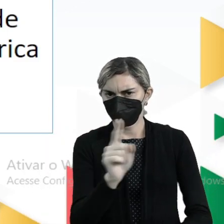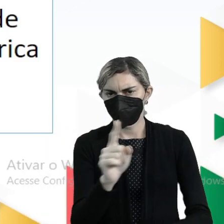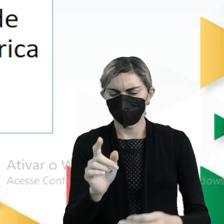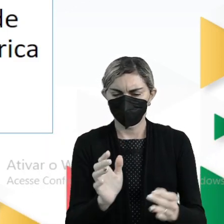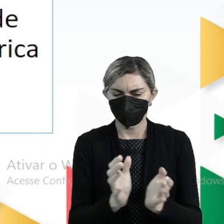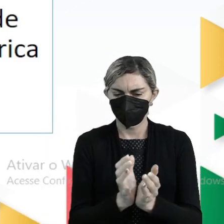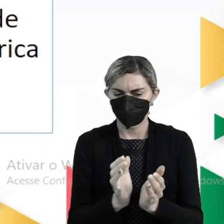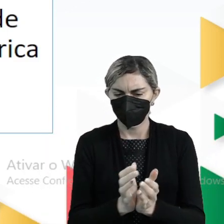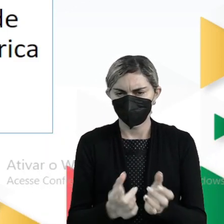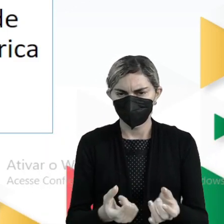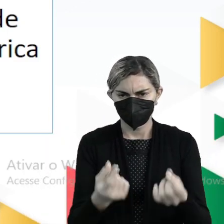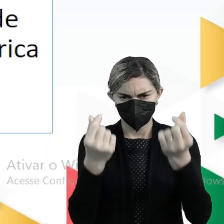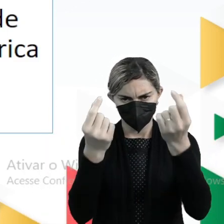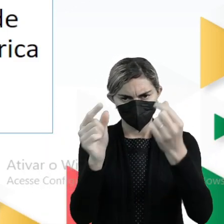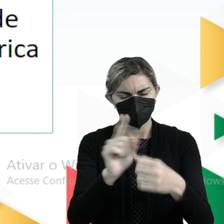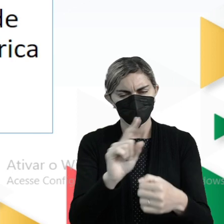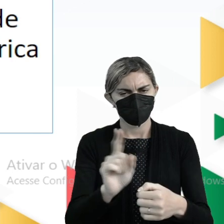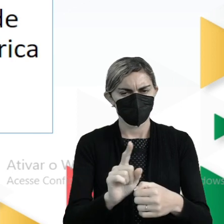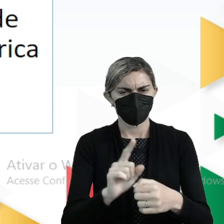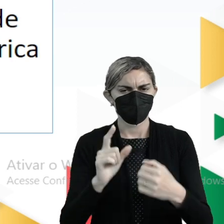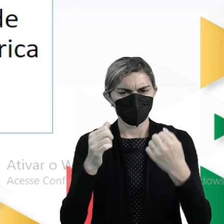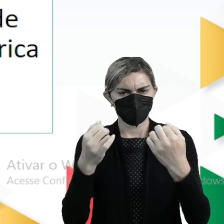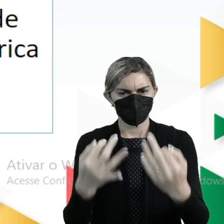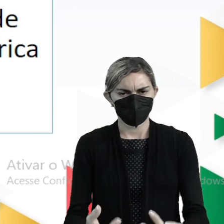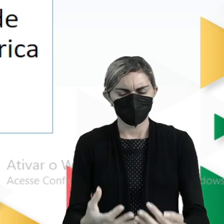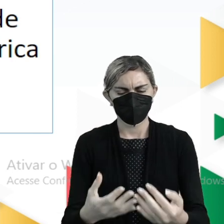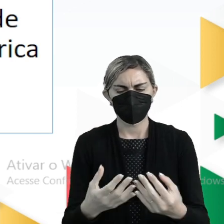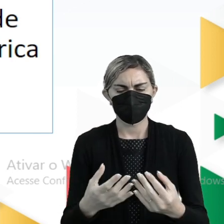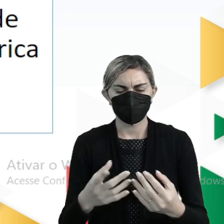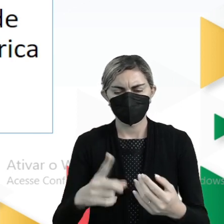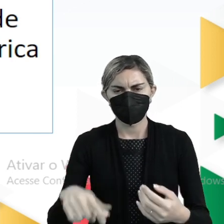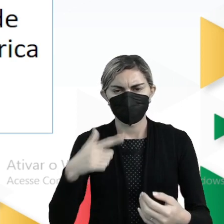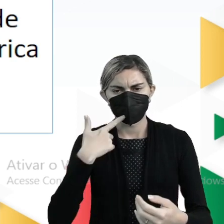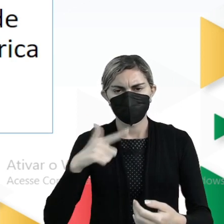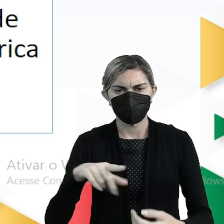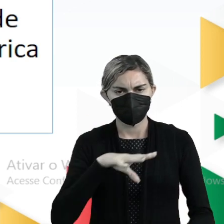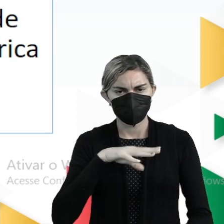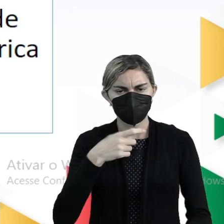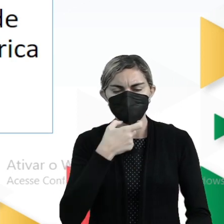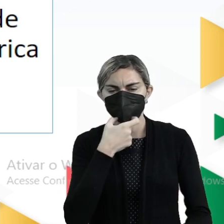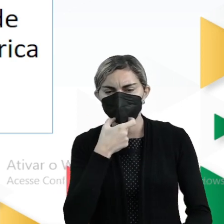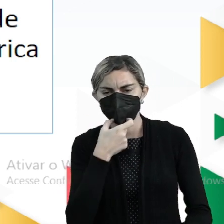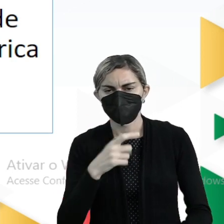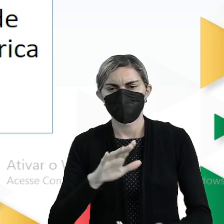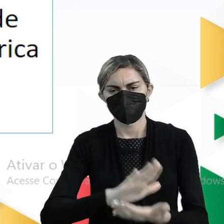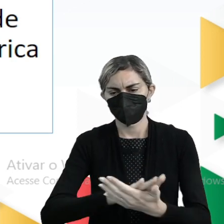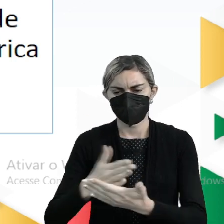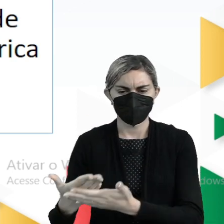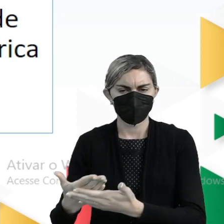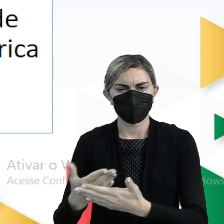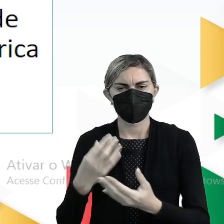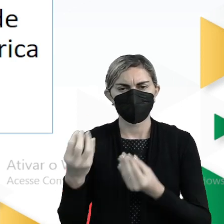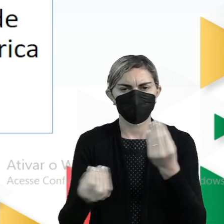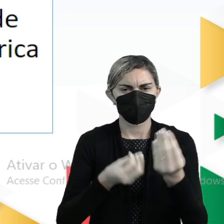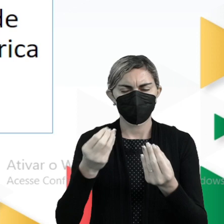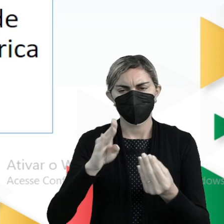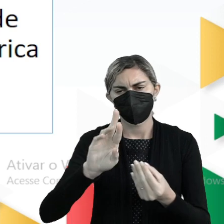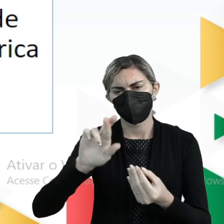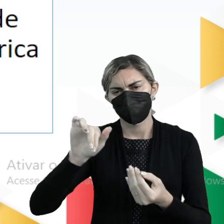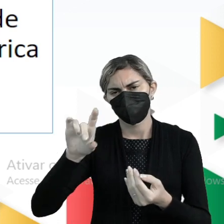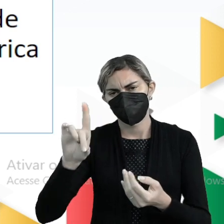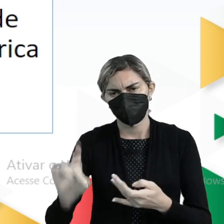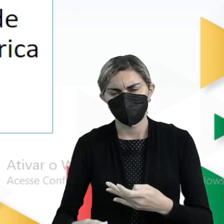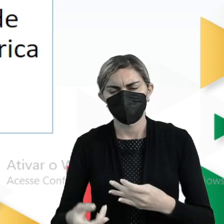grupo econômico, tá? Trata-se de um acrônimo de língua inglesa que é geralmente traduzida como os BRICS